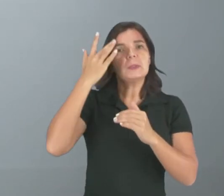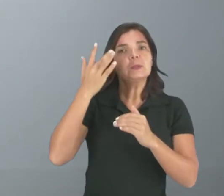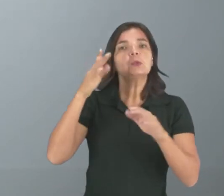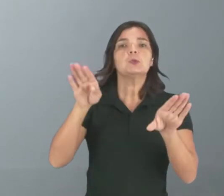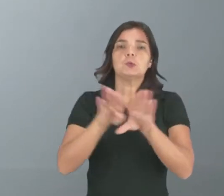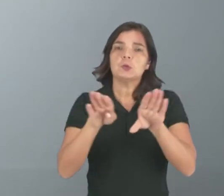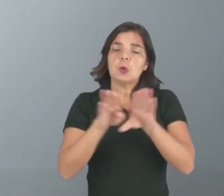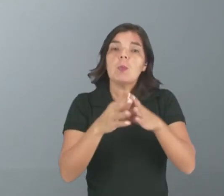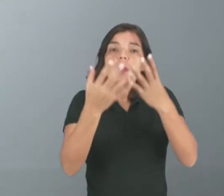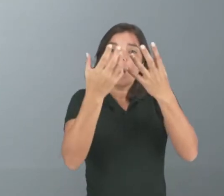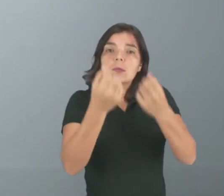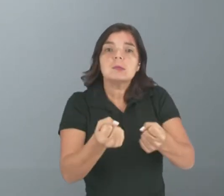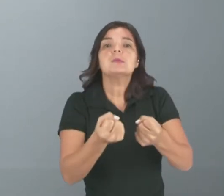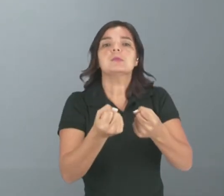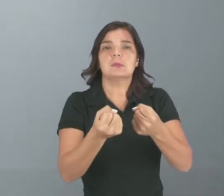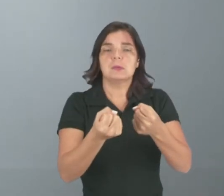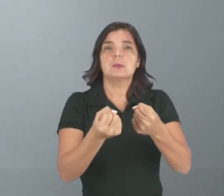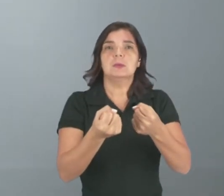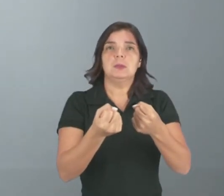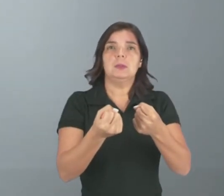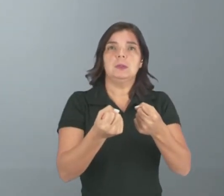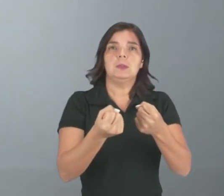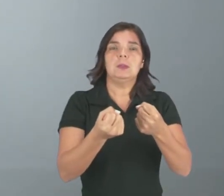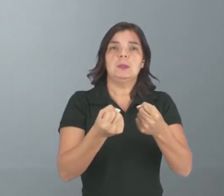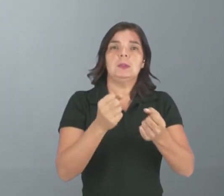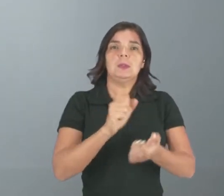E ela também aceita, né,